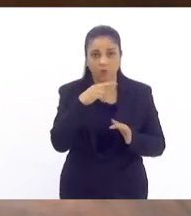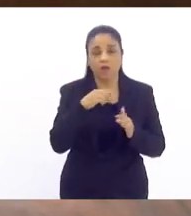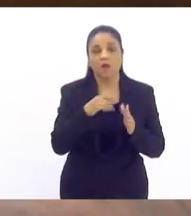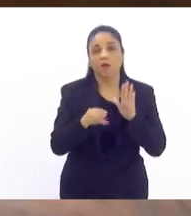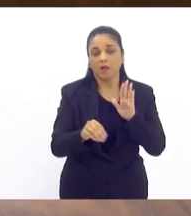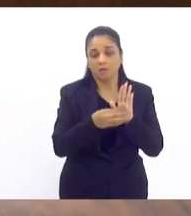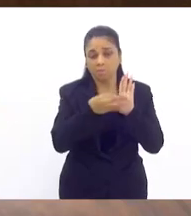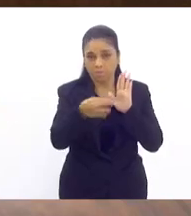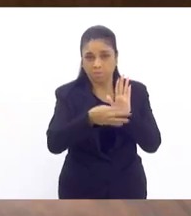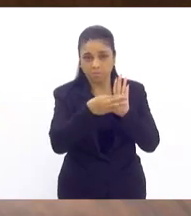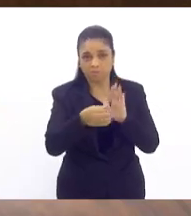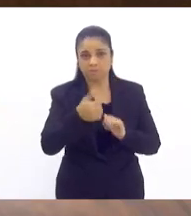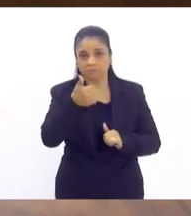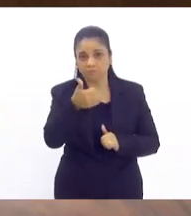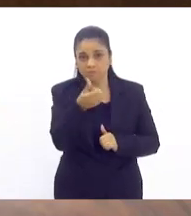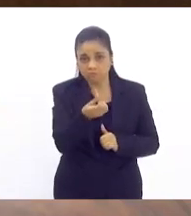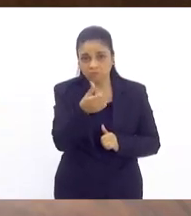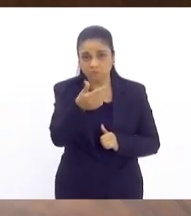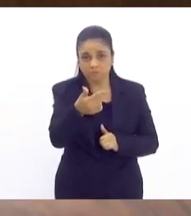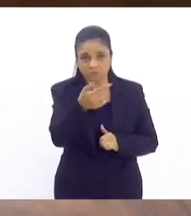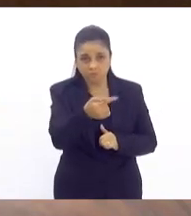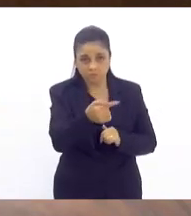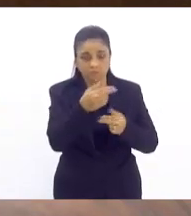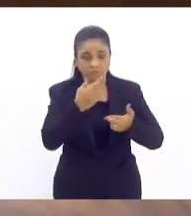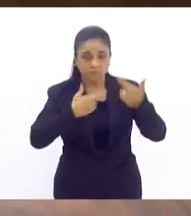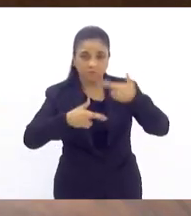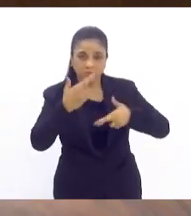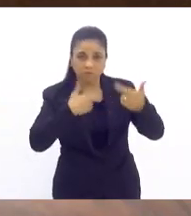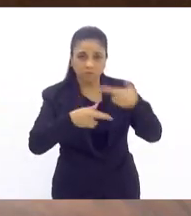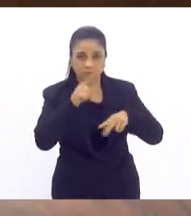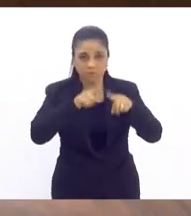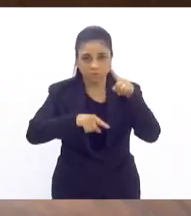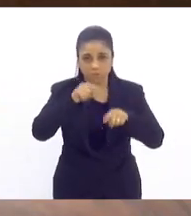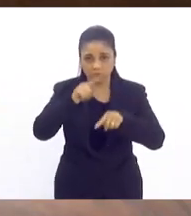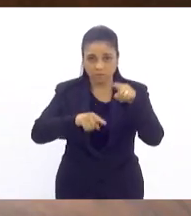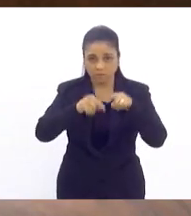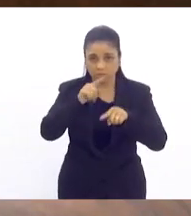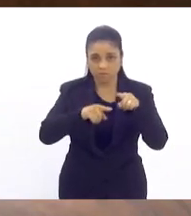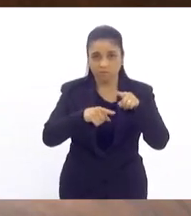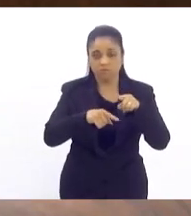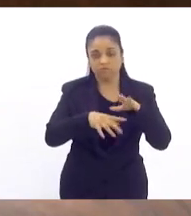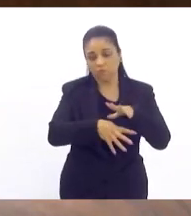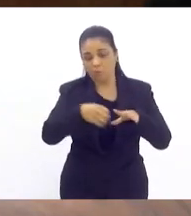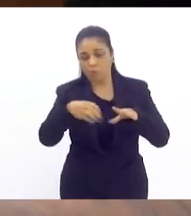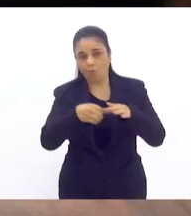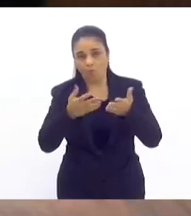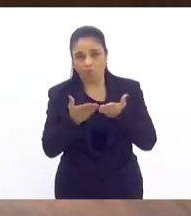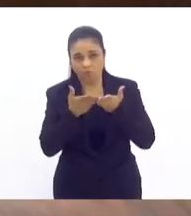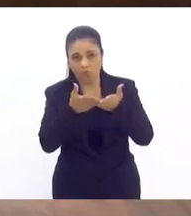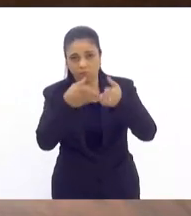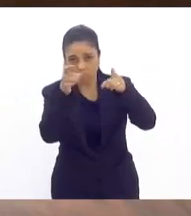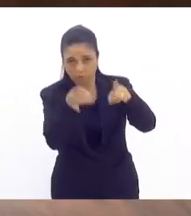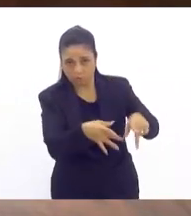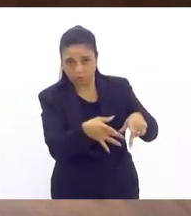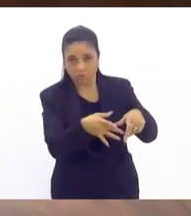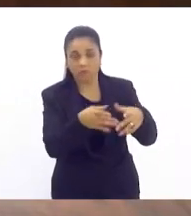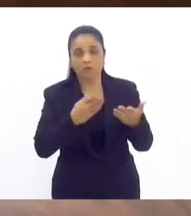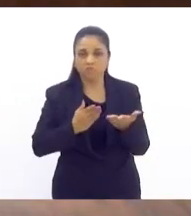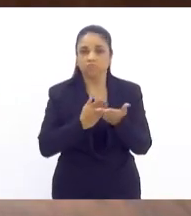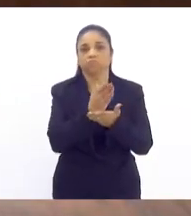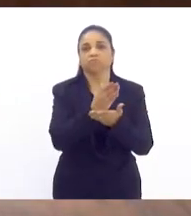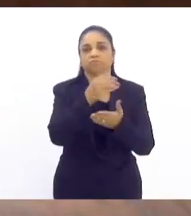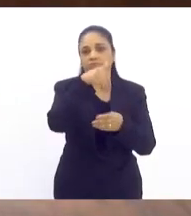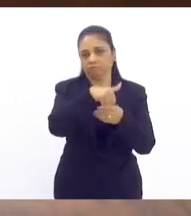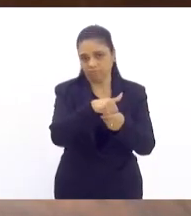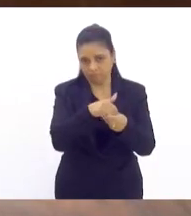considerando que buscam a reciclagem ressignificação dos materiais de decorrentes de desmantelamento das embarcações o parecer é favorável